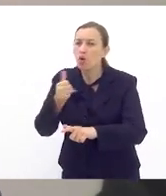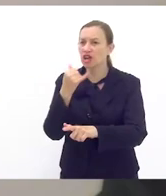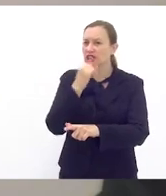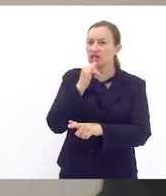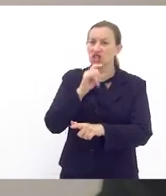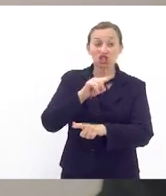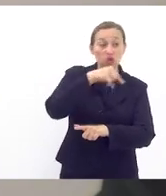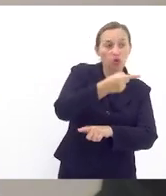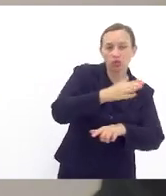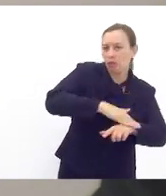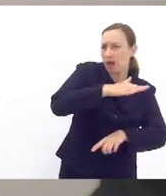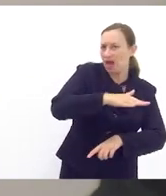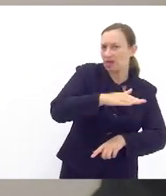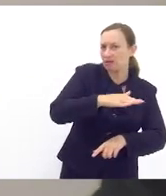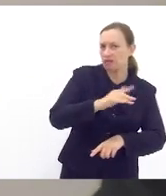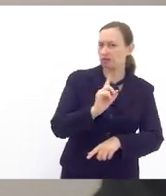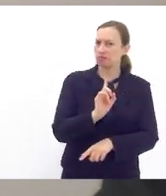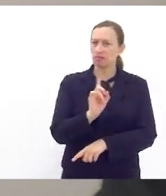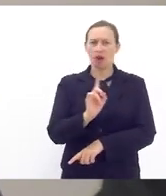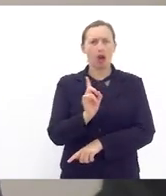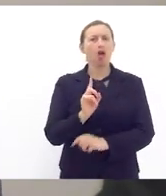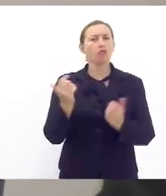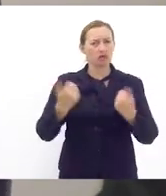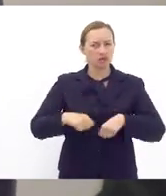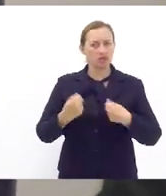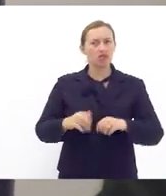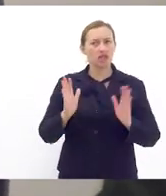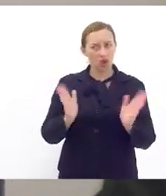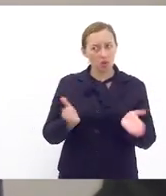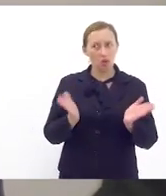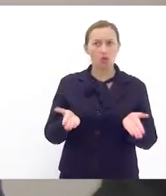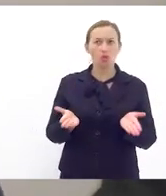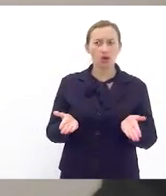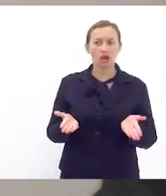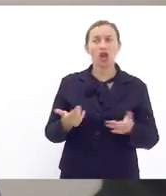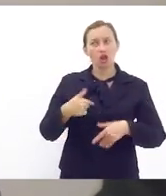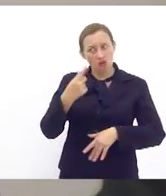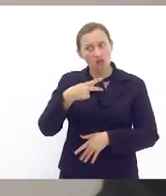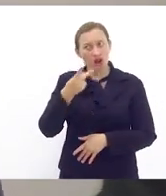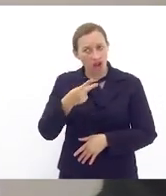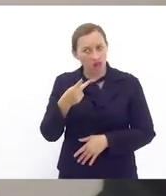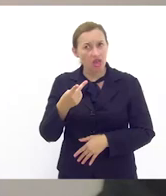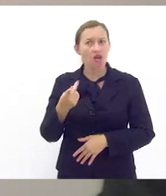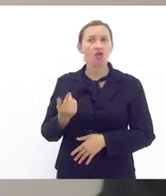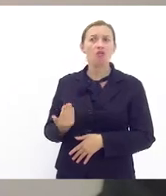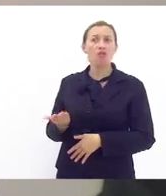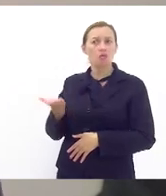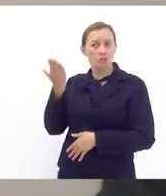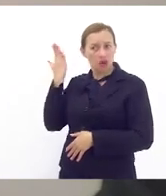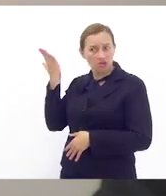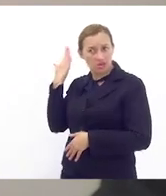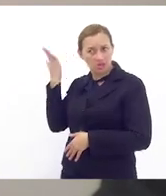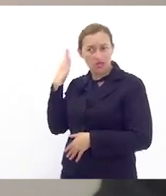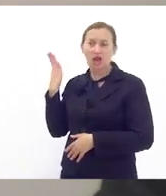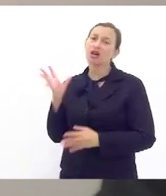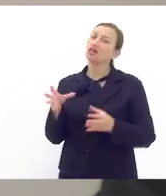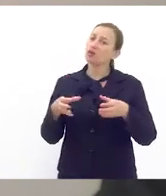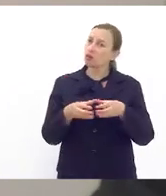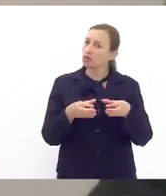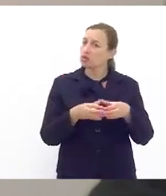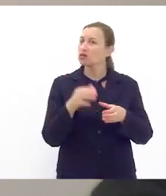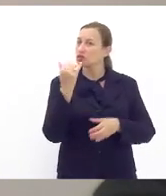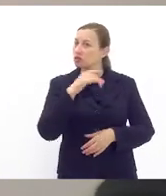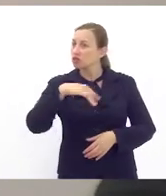a gente precisa agora eu tô escolado eu disse isso eu disse isso na comissão de Minas energia